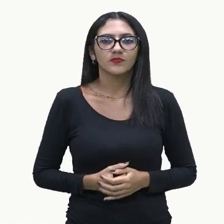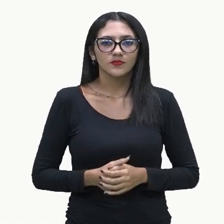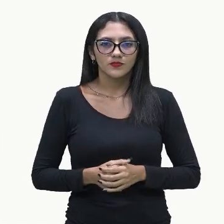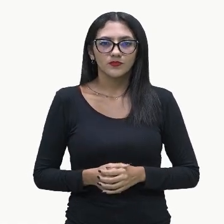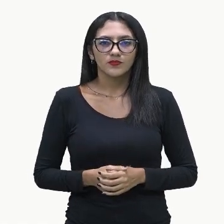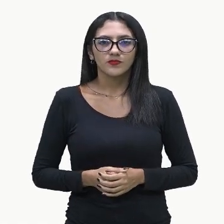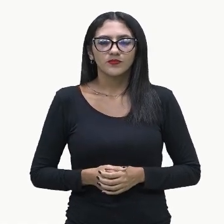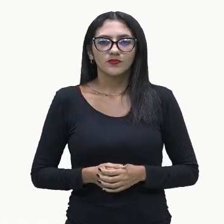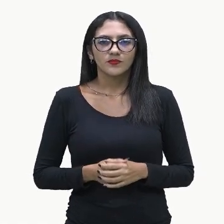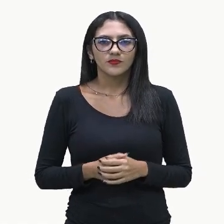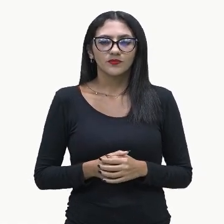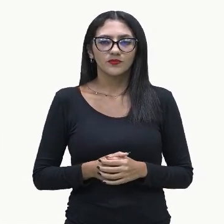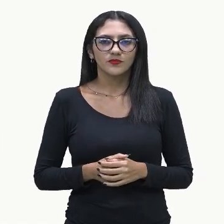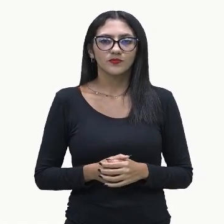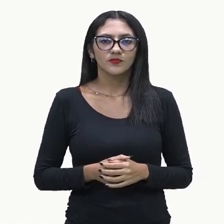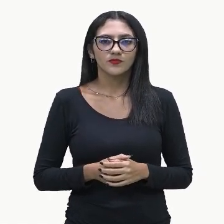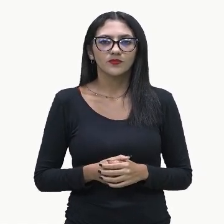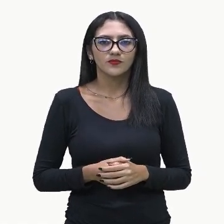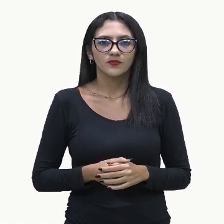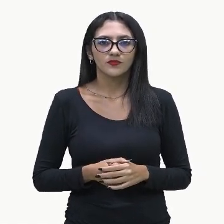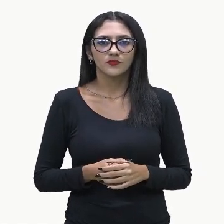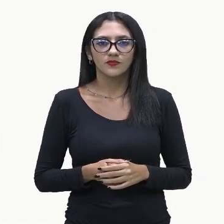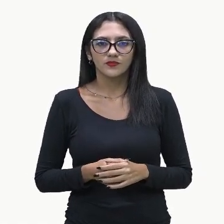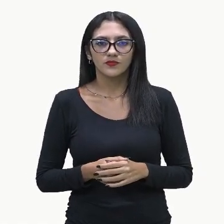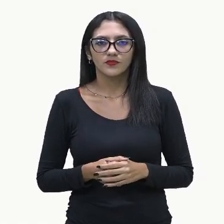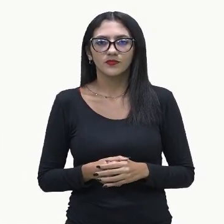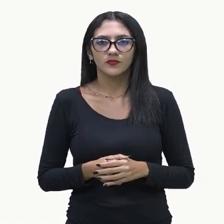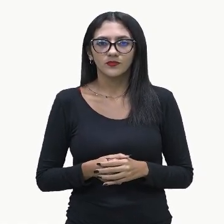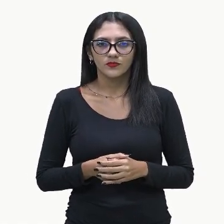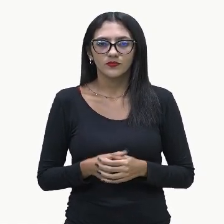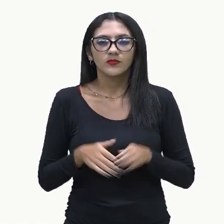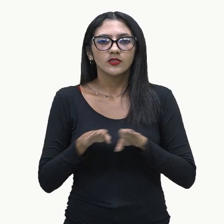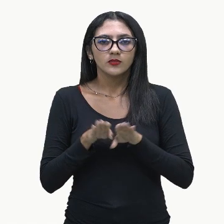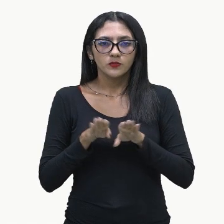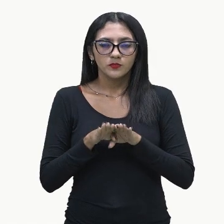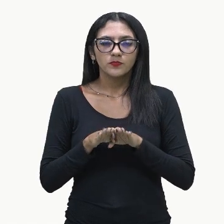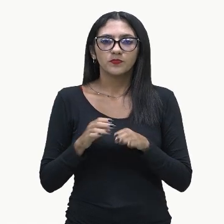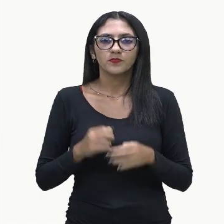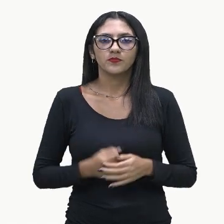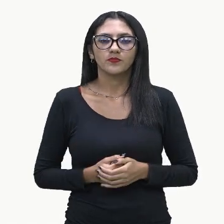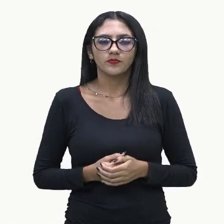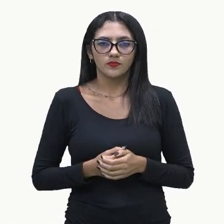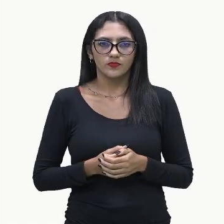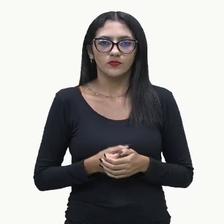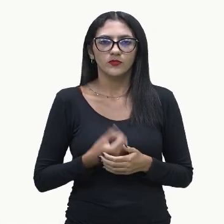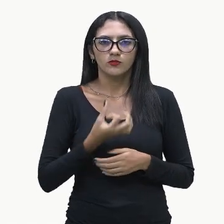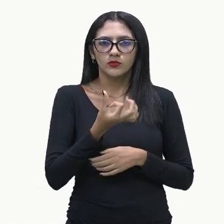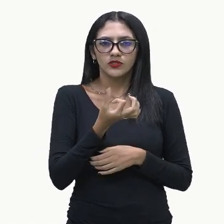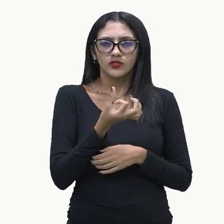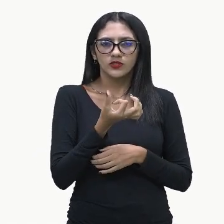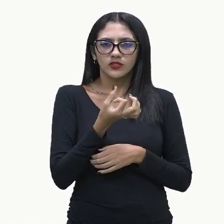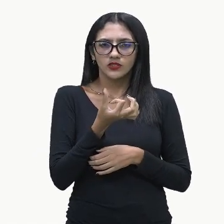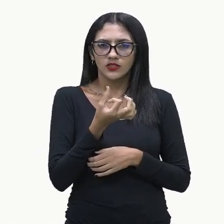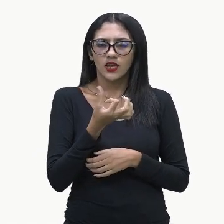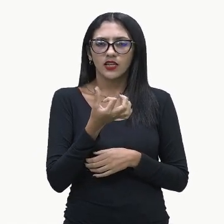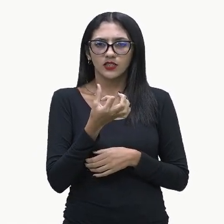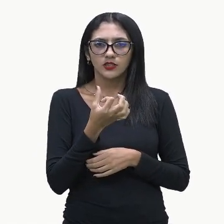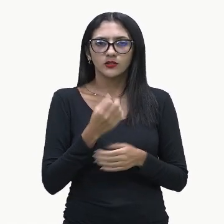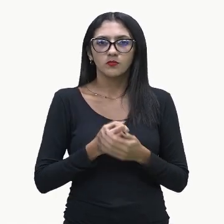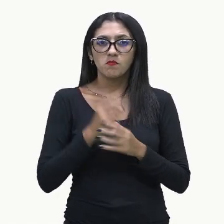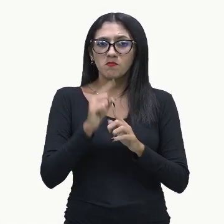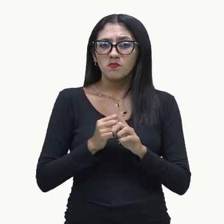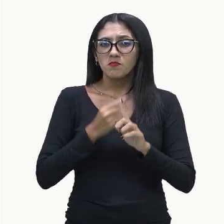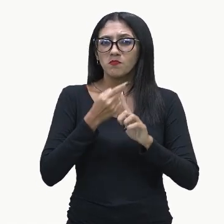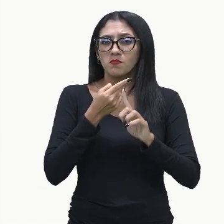Ok? Então, se eu pegar o 16 daqui mais o